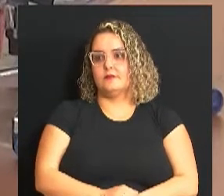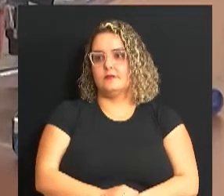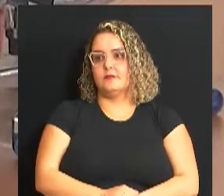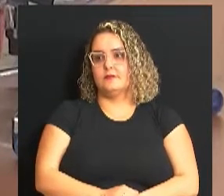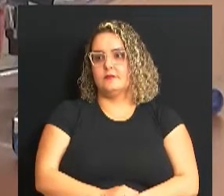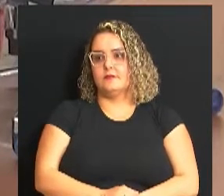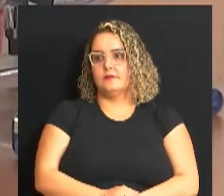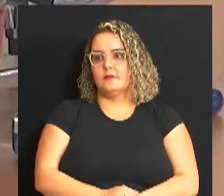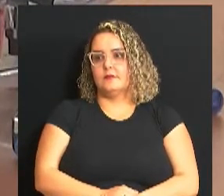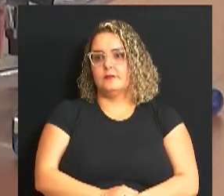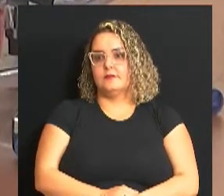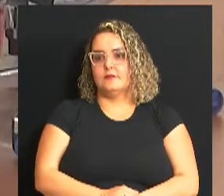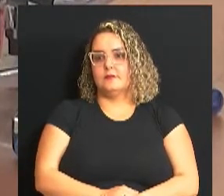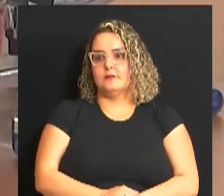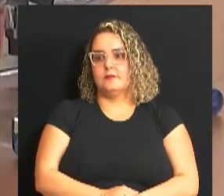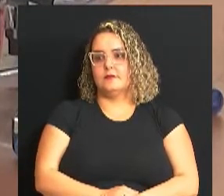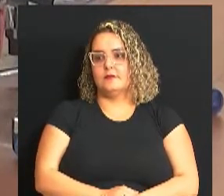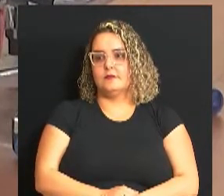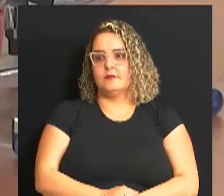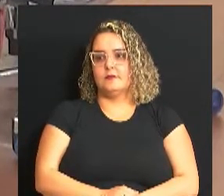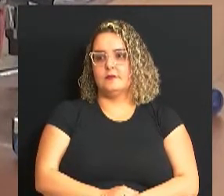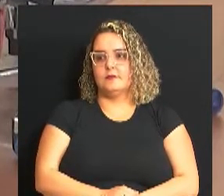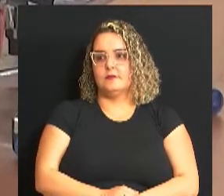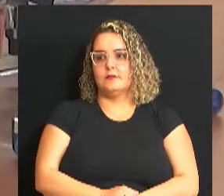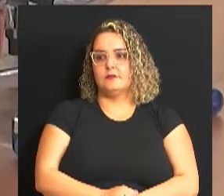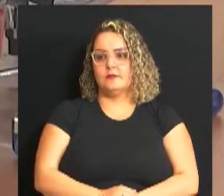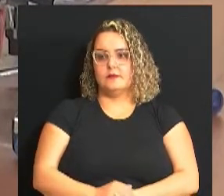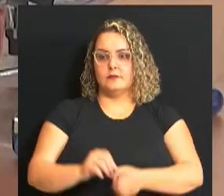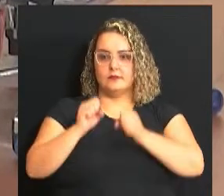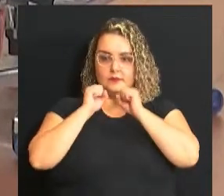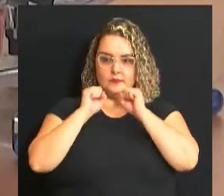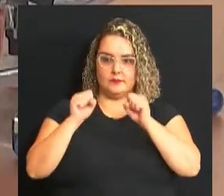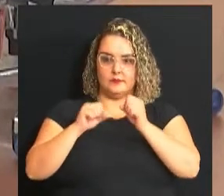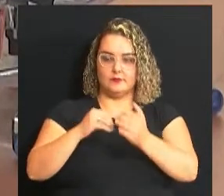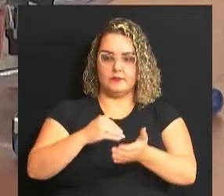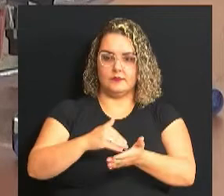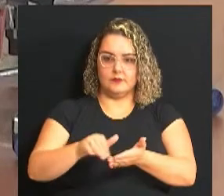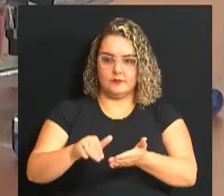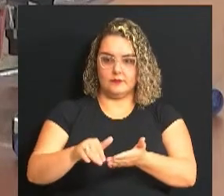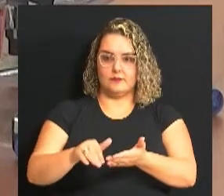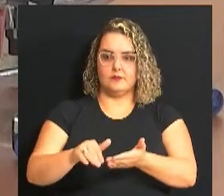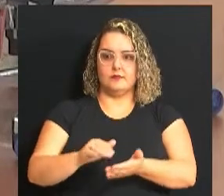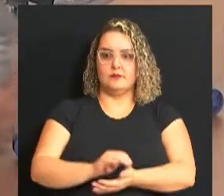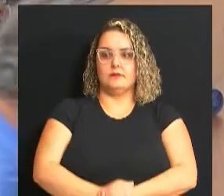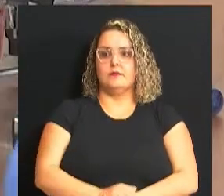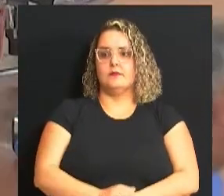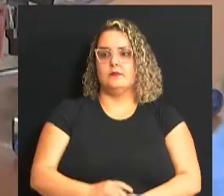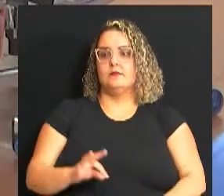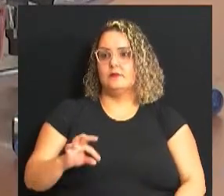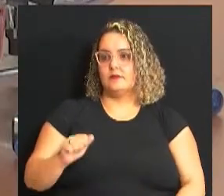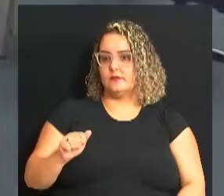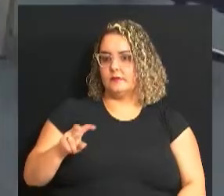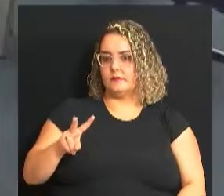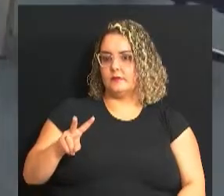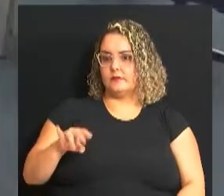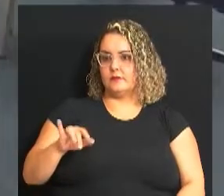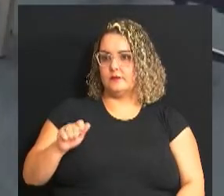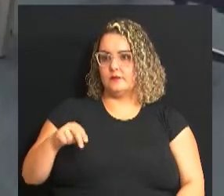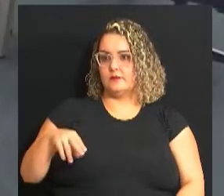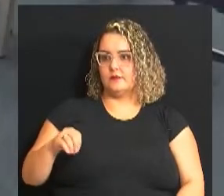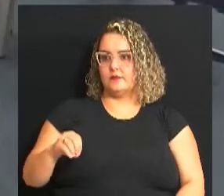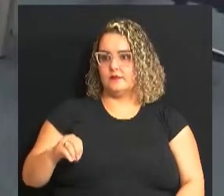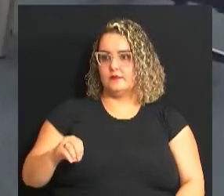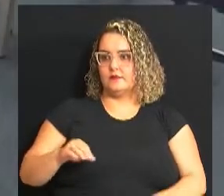Gostaria de convidar o assessor da Secretaria Municipal de Justiça, o Rafael Otaviano, a nos acompanhar, a compor a mesa